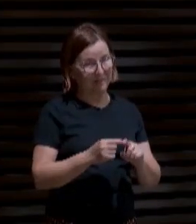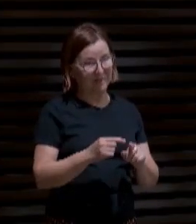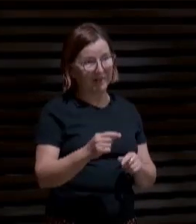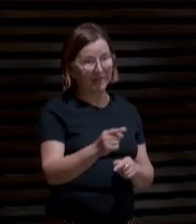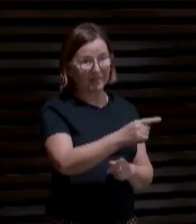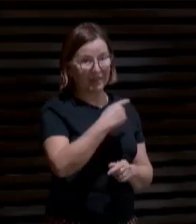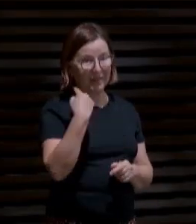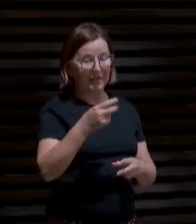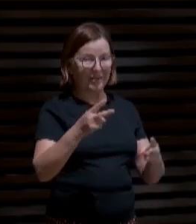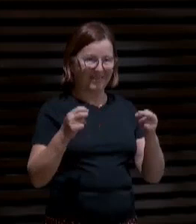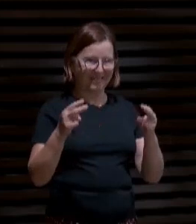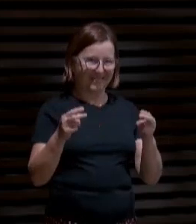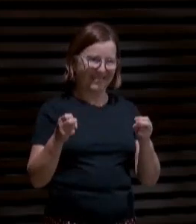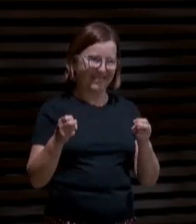vemos.